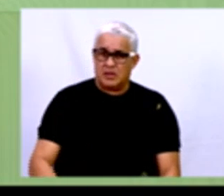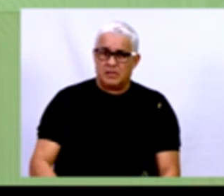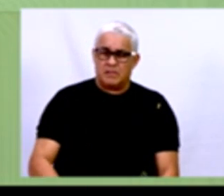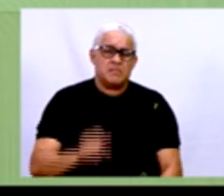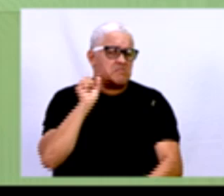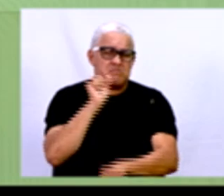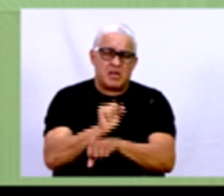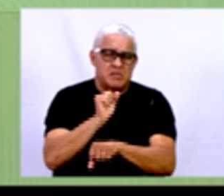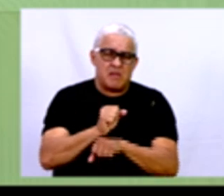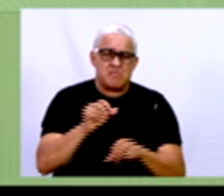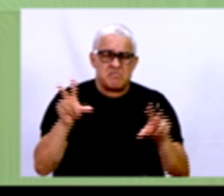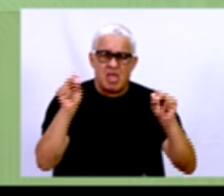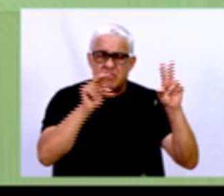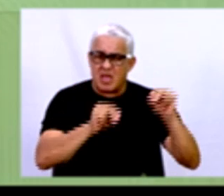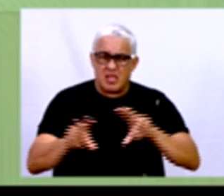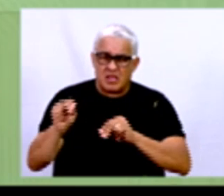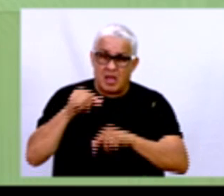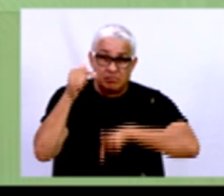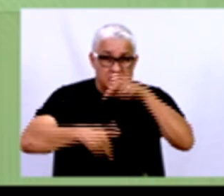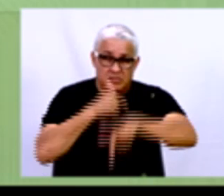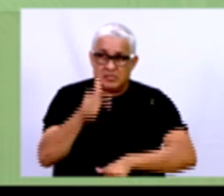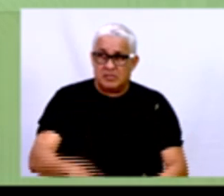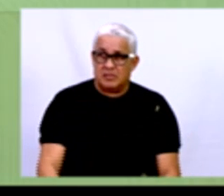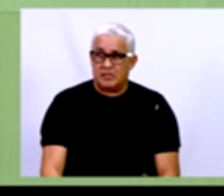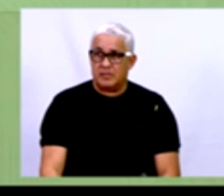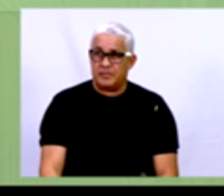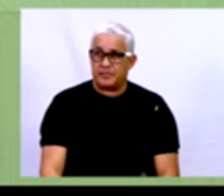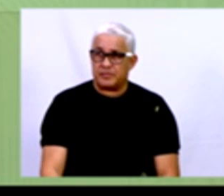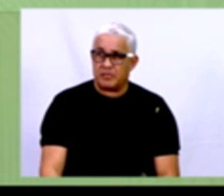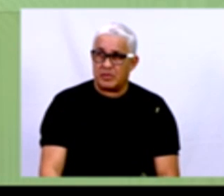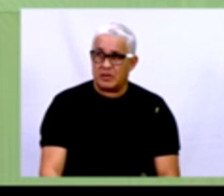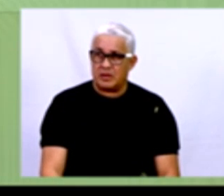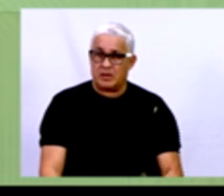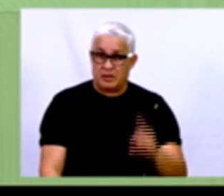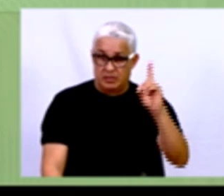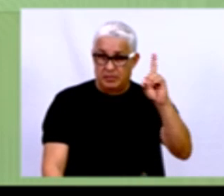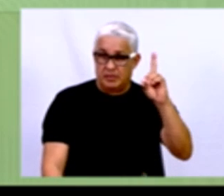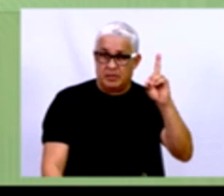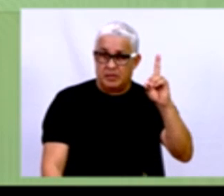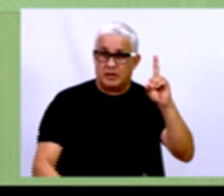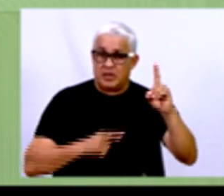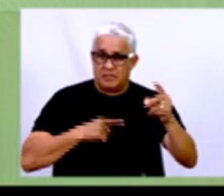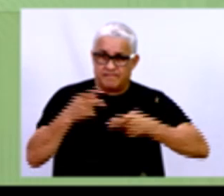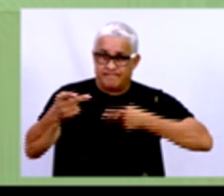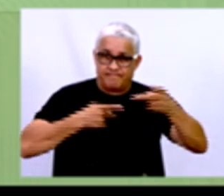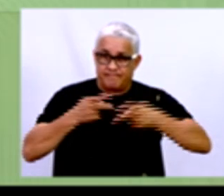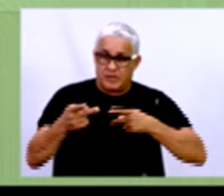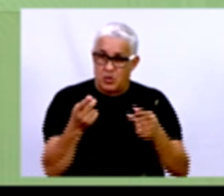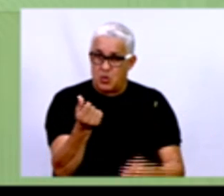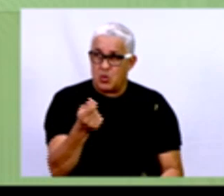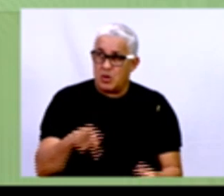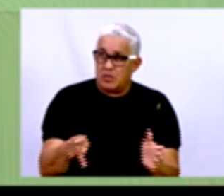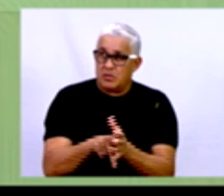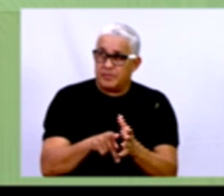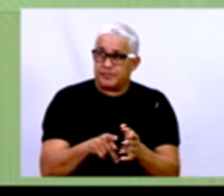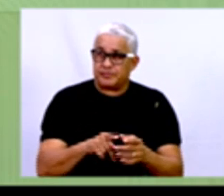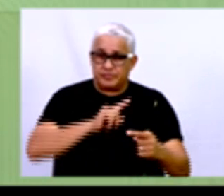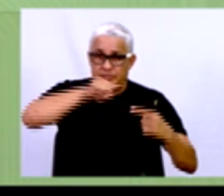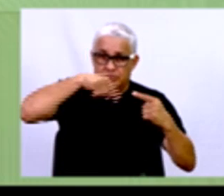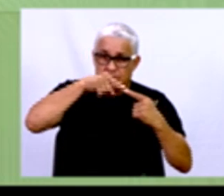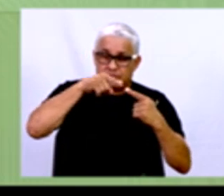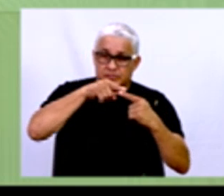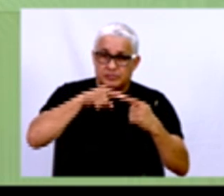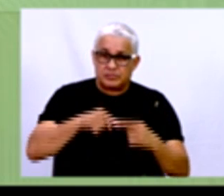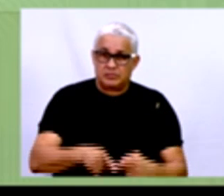trabalhar. Há muitos projetos econômicos visando as classes menos favorecidas, mas no final